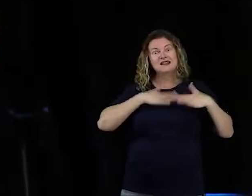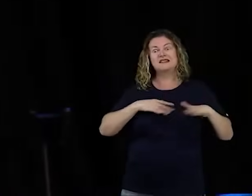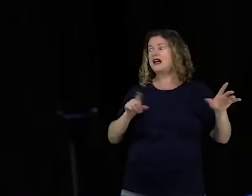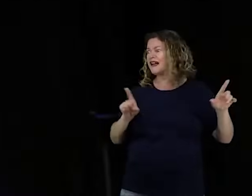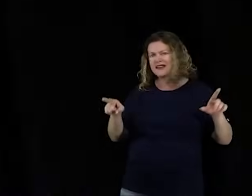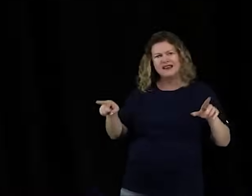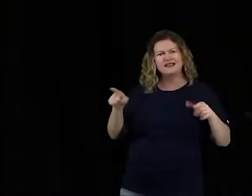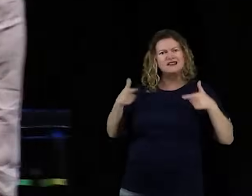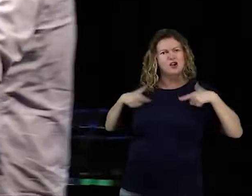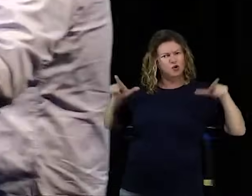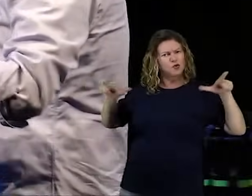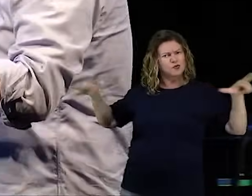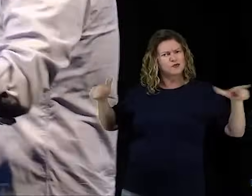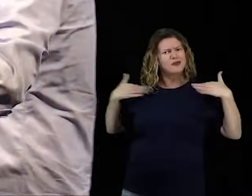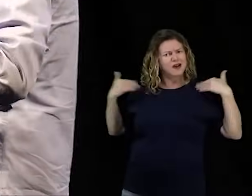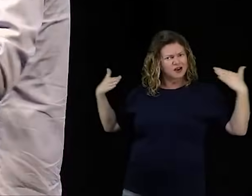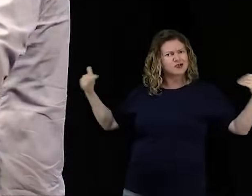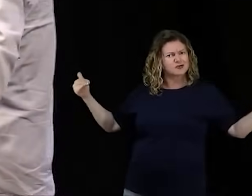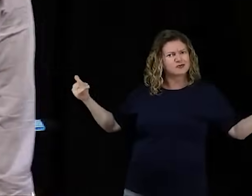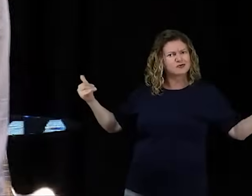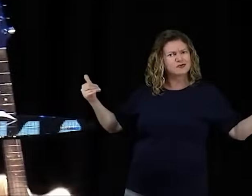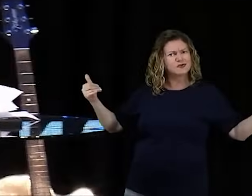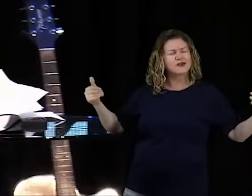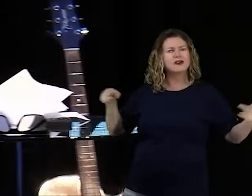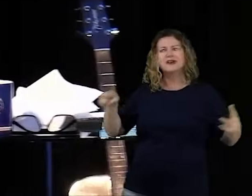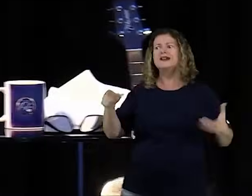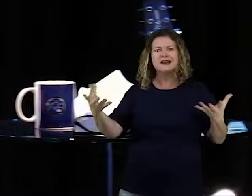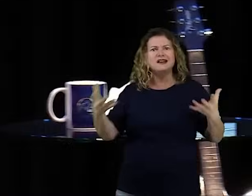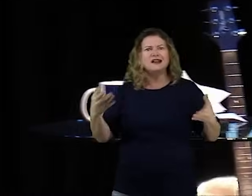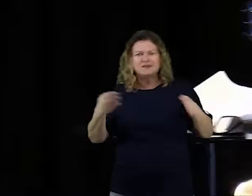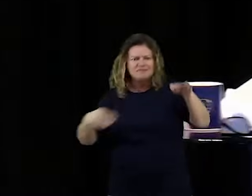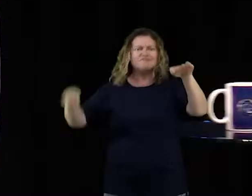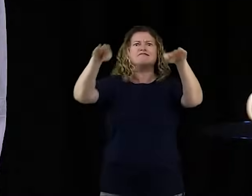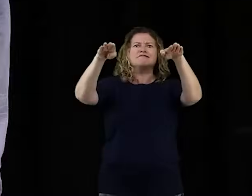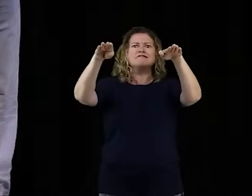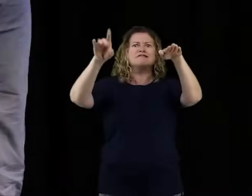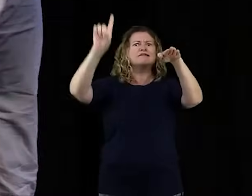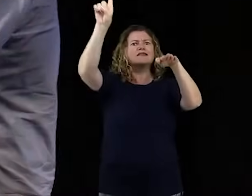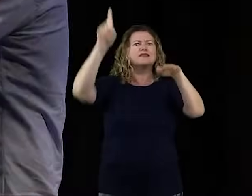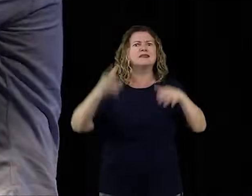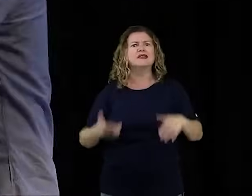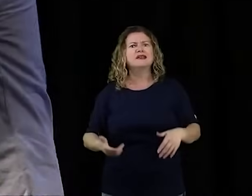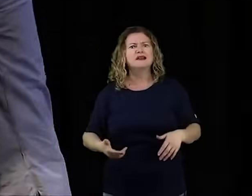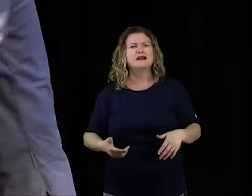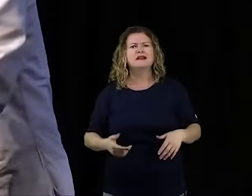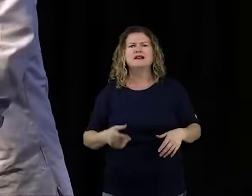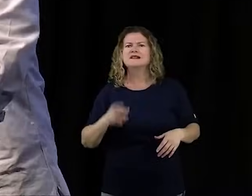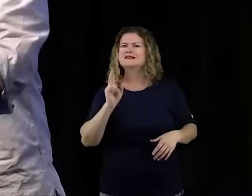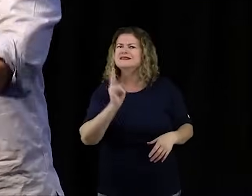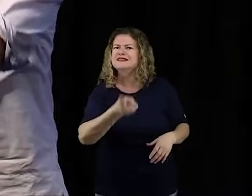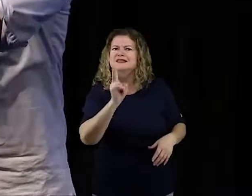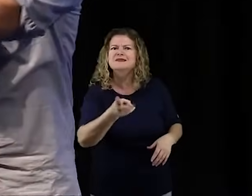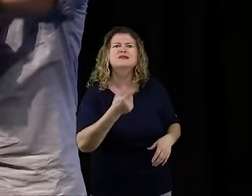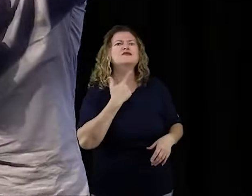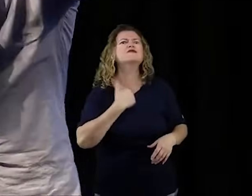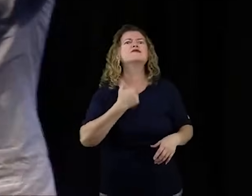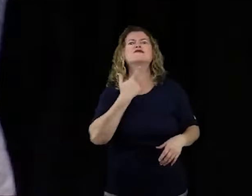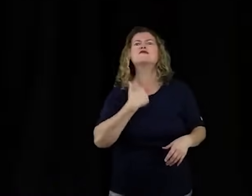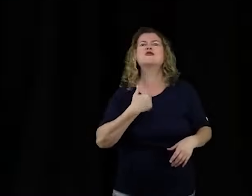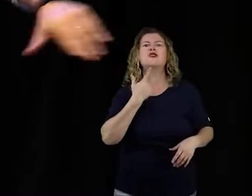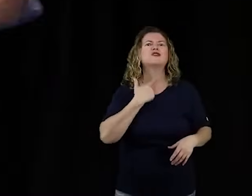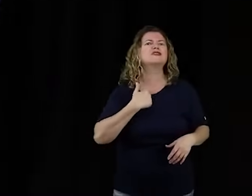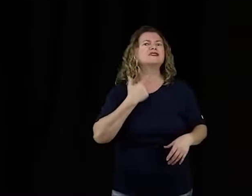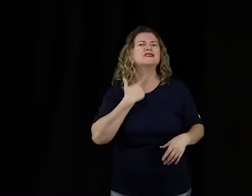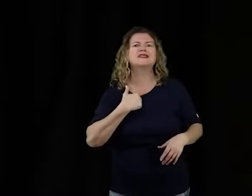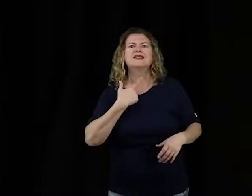vida é por isso que toda vez que você sente uma vontade de desobedecer de se rebelar Satanás está